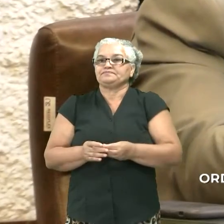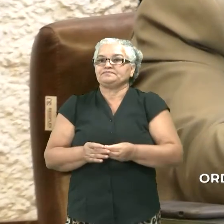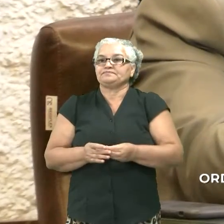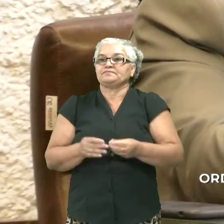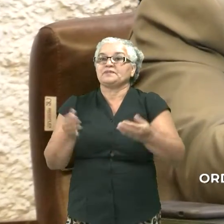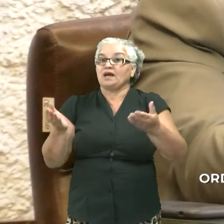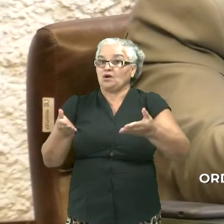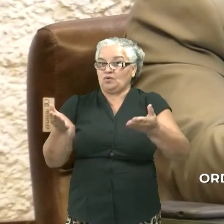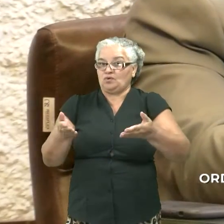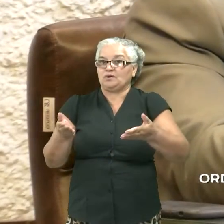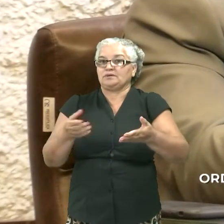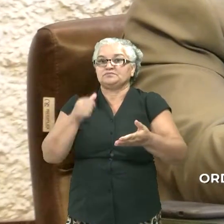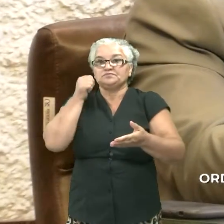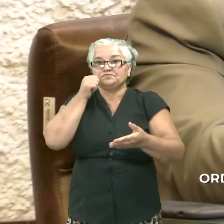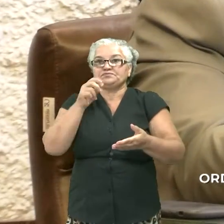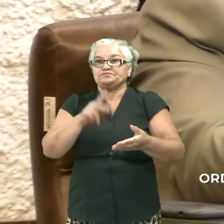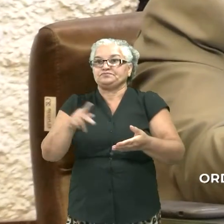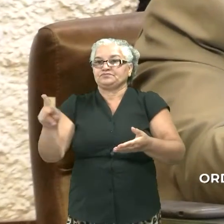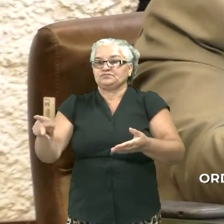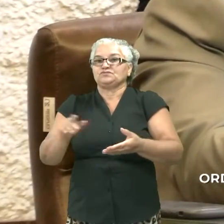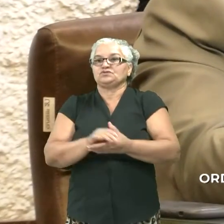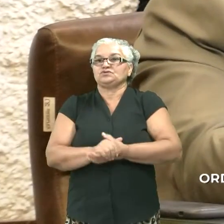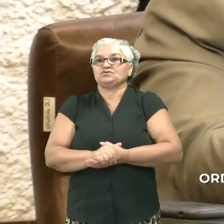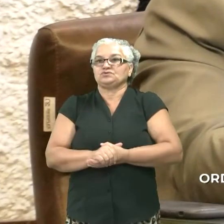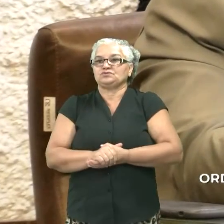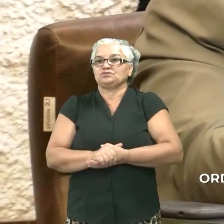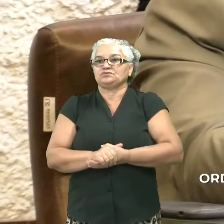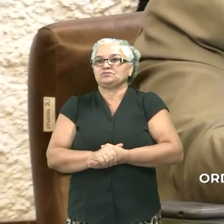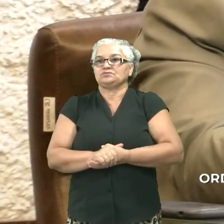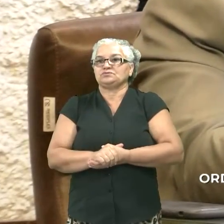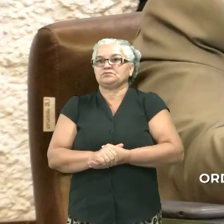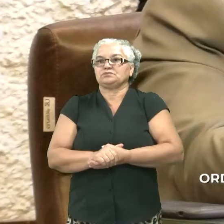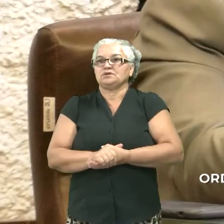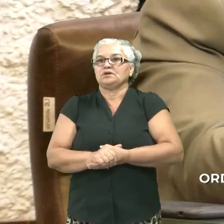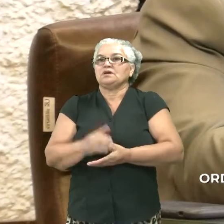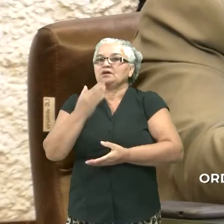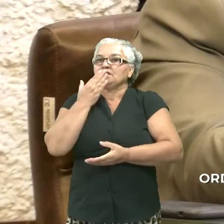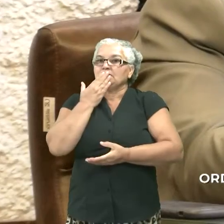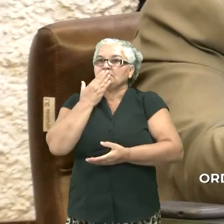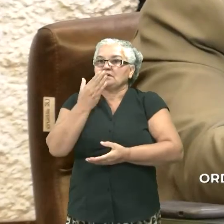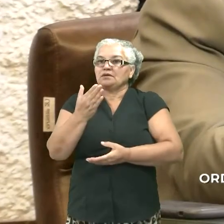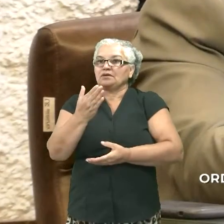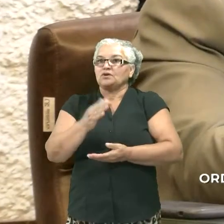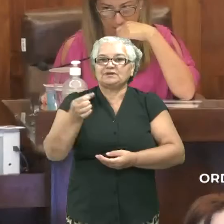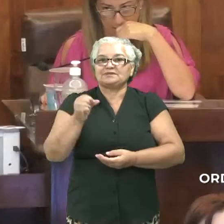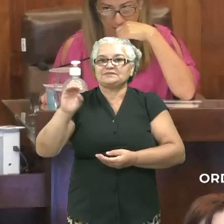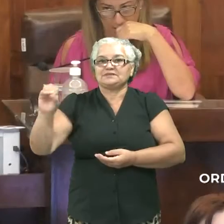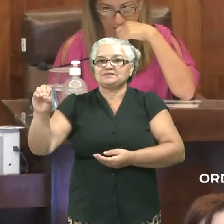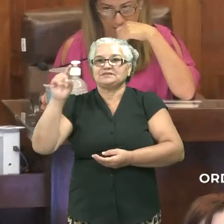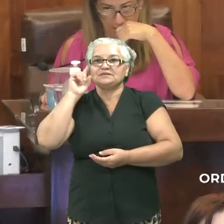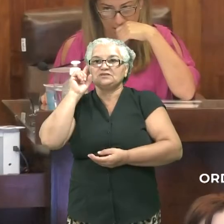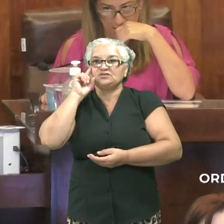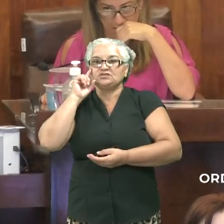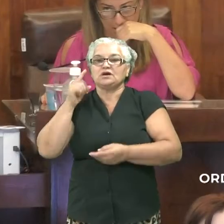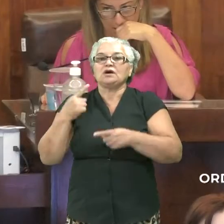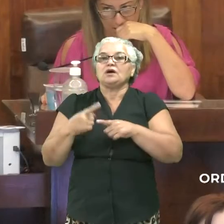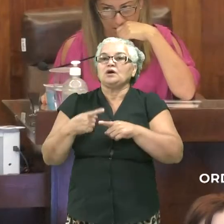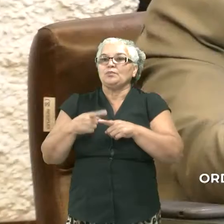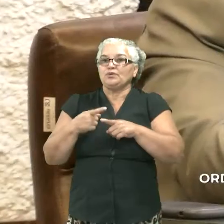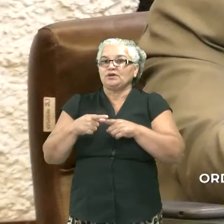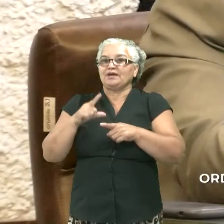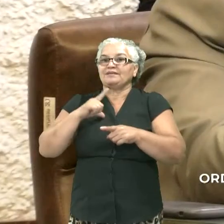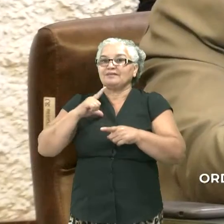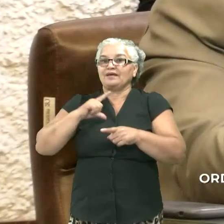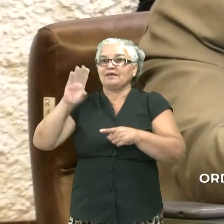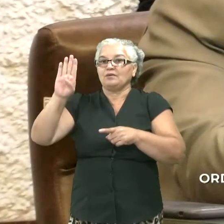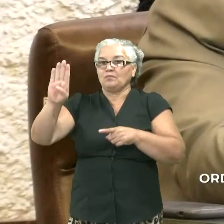a votação por 60 dias. Solicito vista dessa CP por 60 dias. Haja visto, existe um